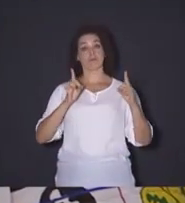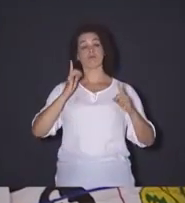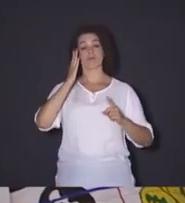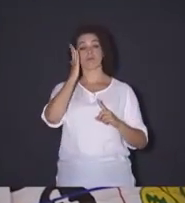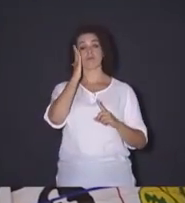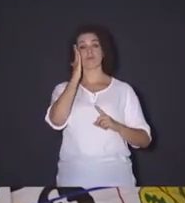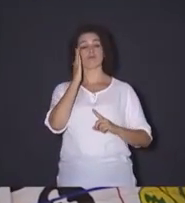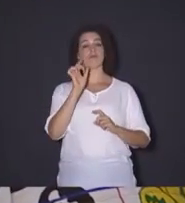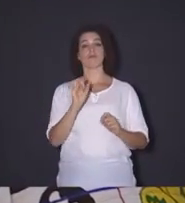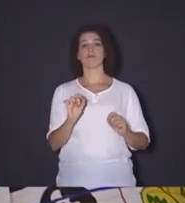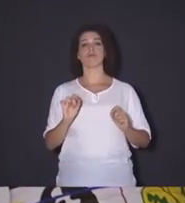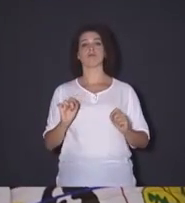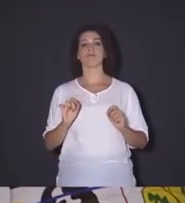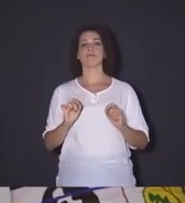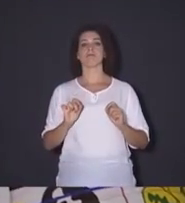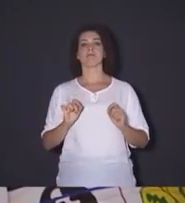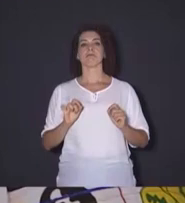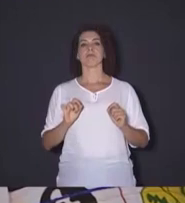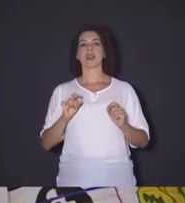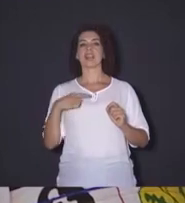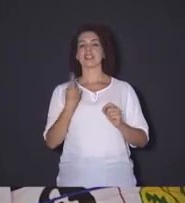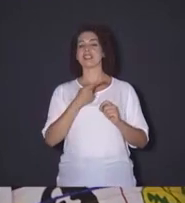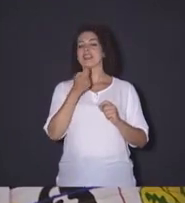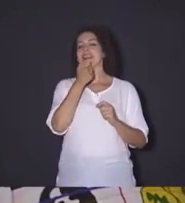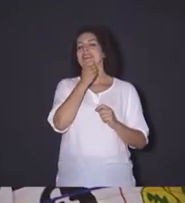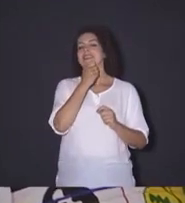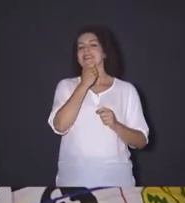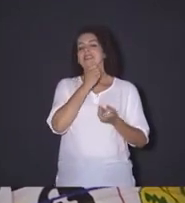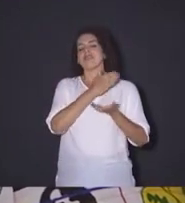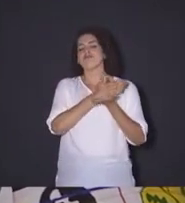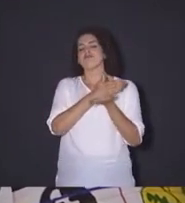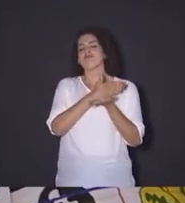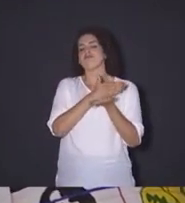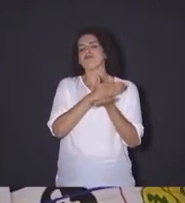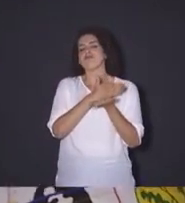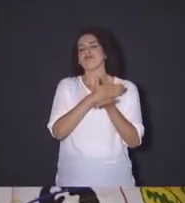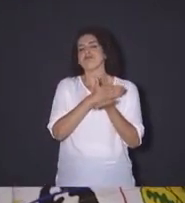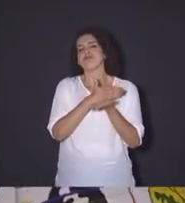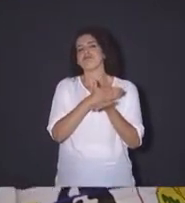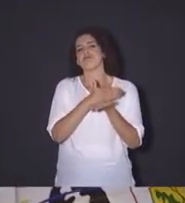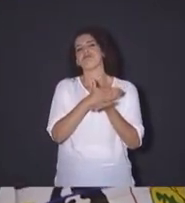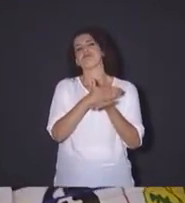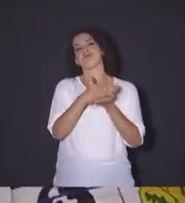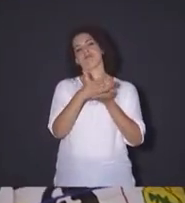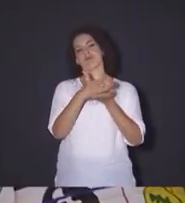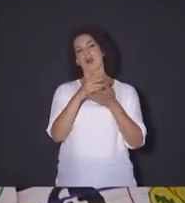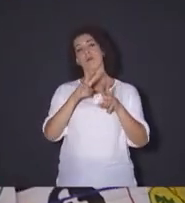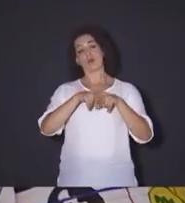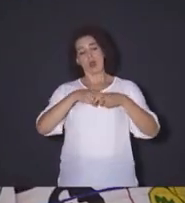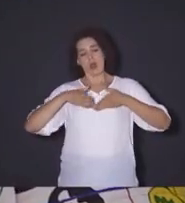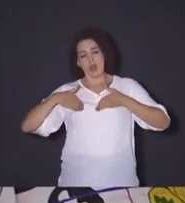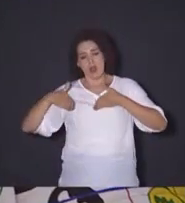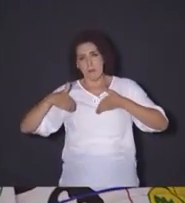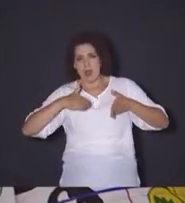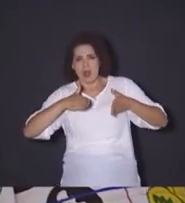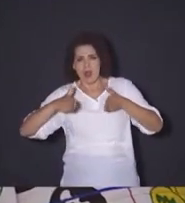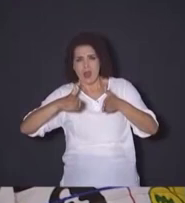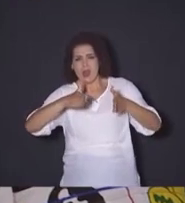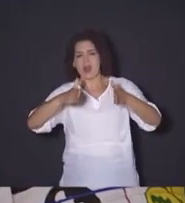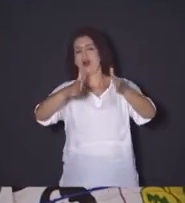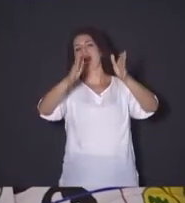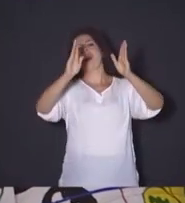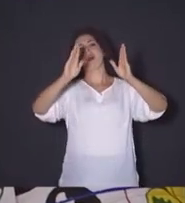estamos simplesmente no início no caminho colocando ainda o pé o caminho é uma coisa